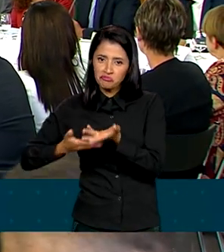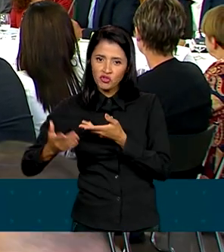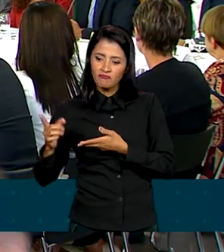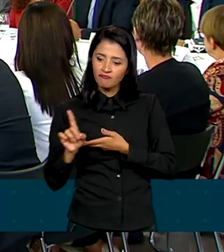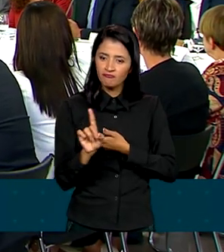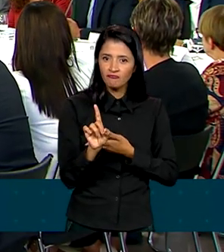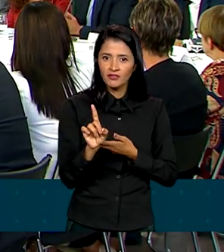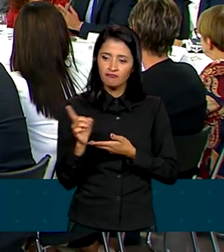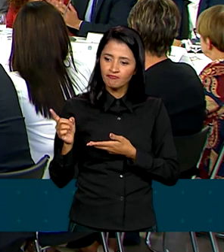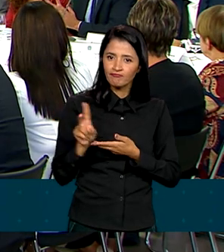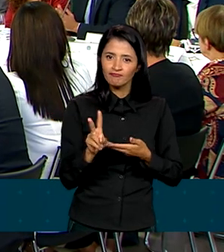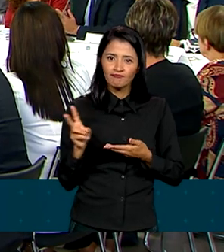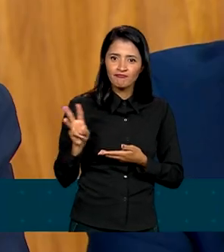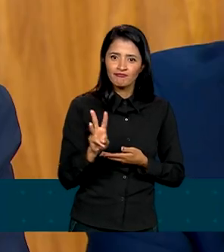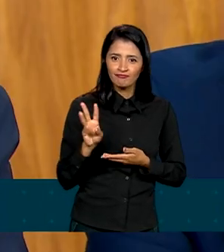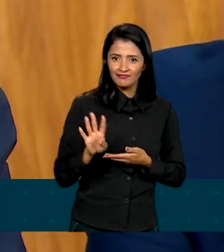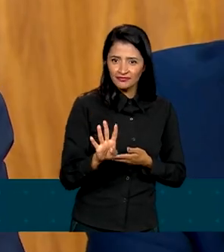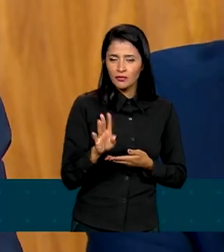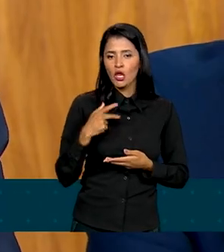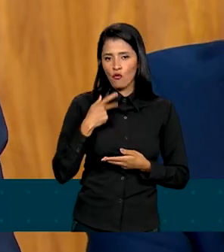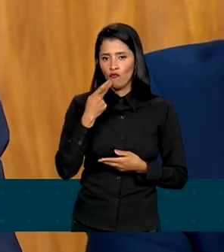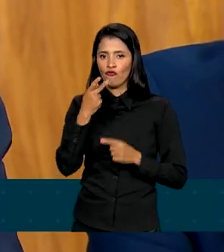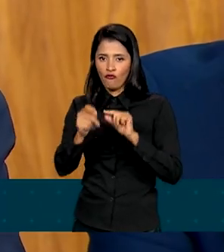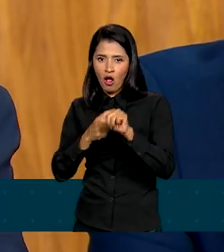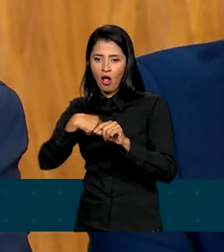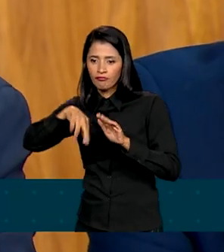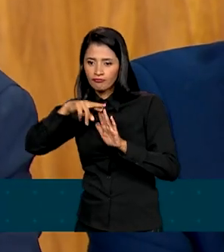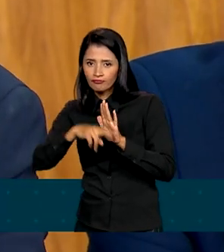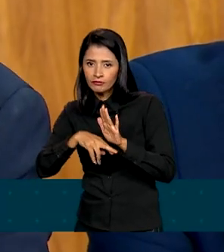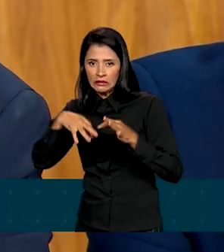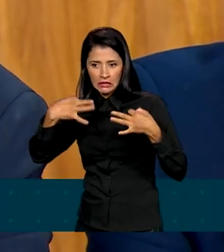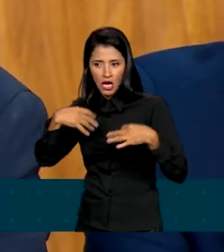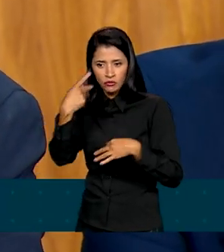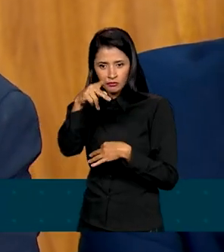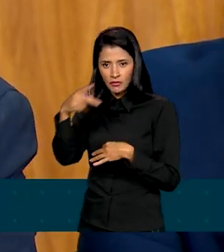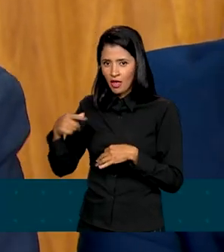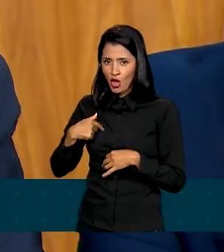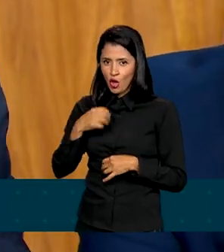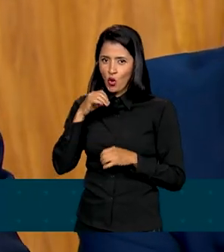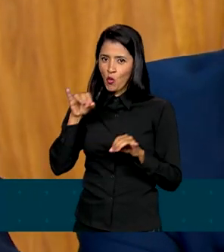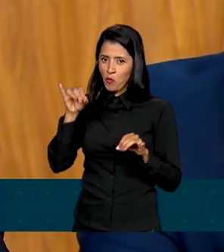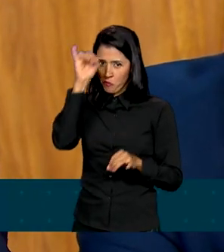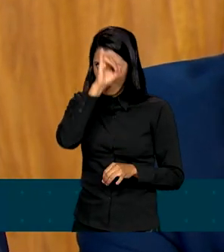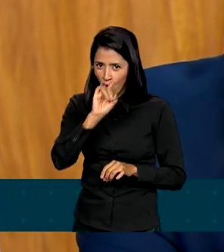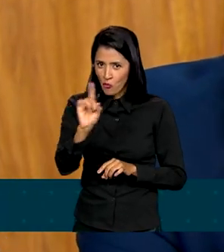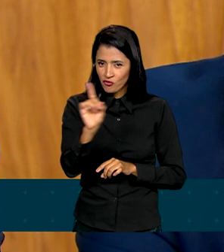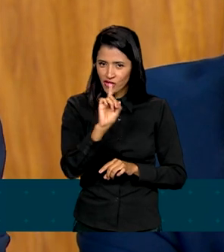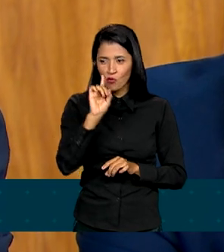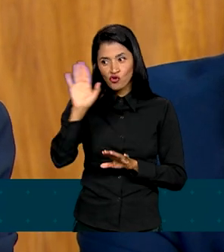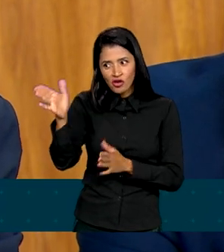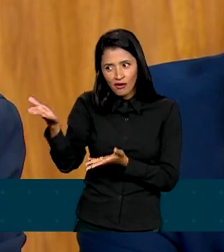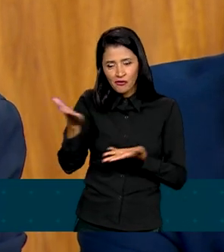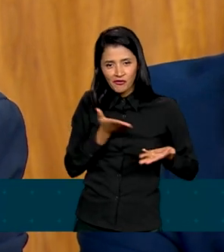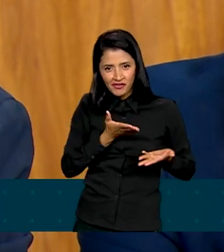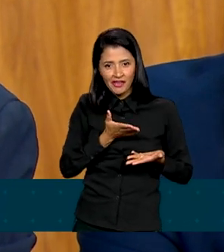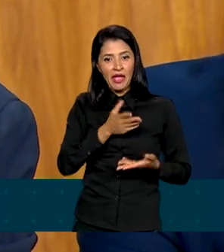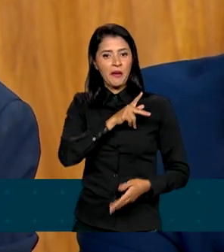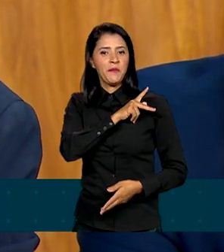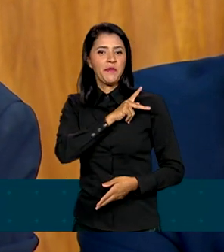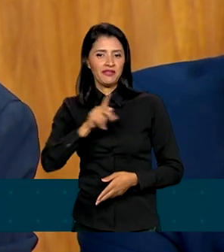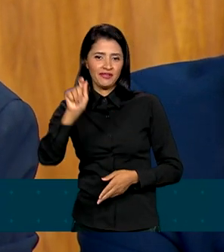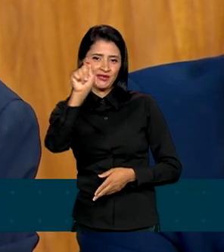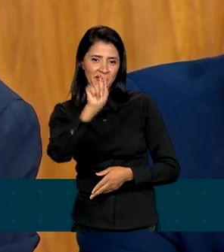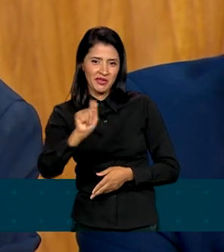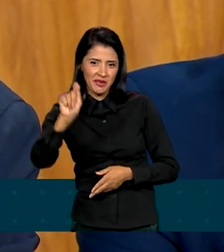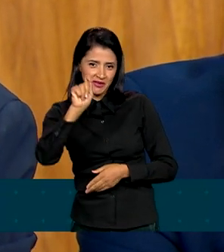palavra. Eu vou falar aqui os critérios de cada um. Primeiro, não sou bobo nem nada, eu já resolvi convidar aqui a presidenta da